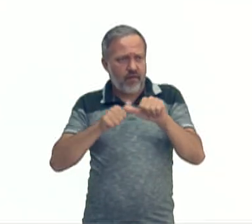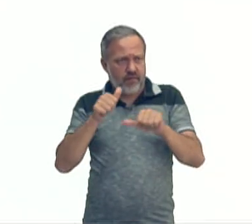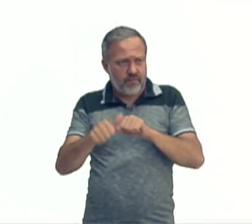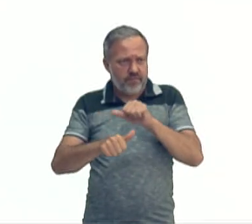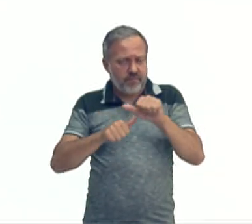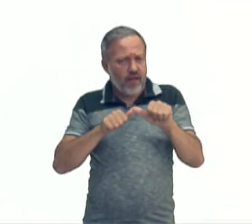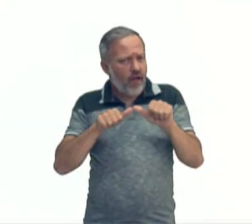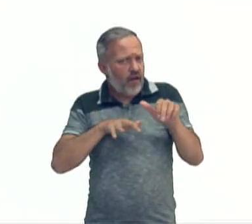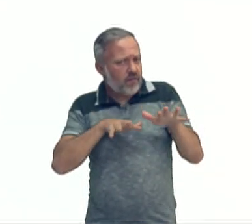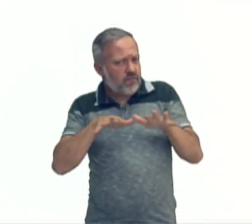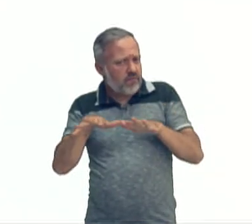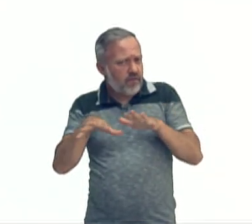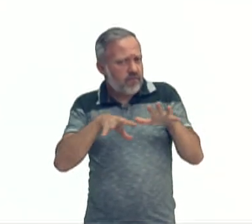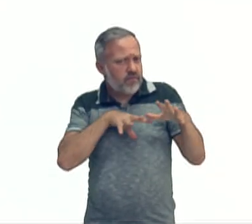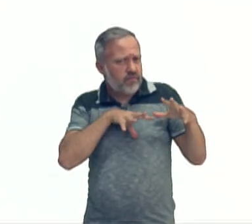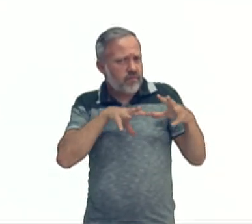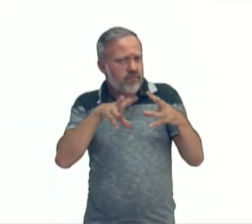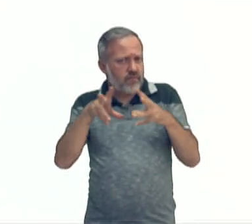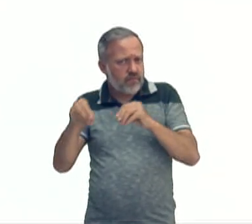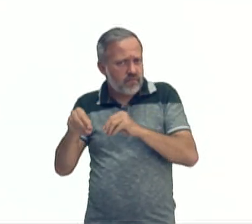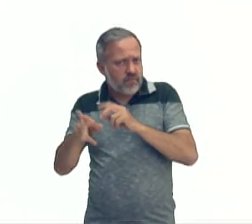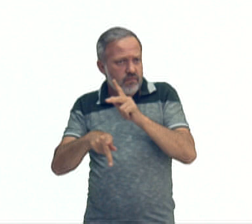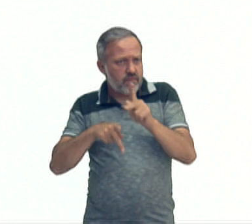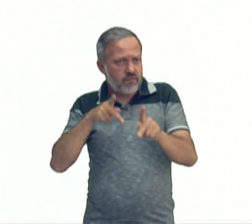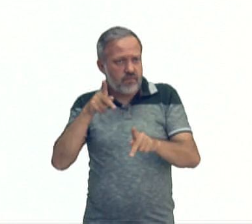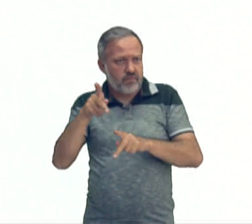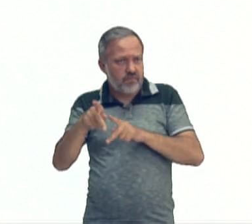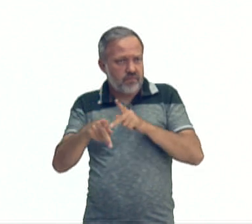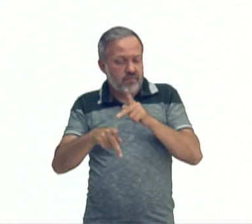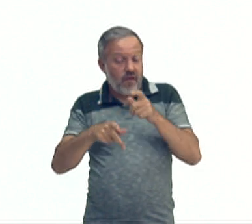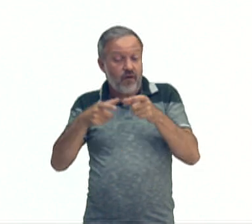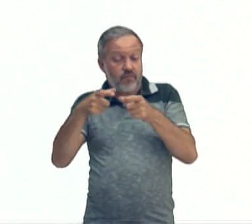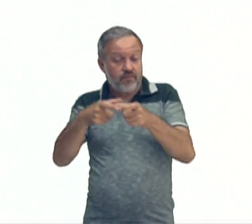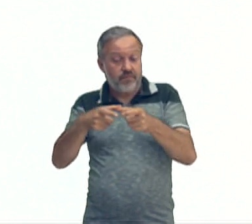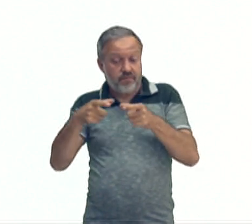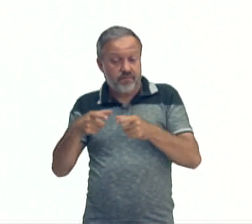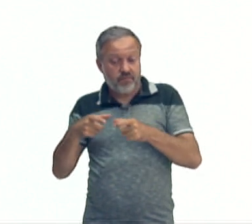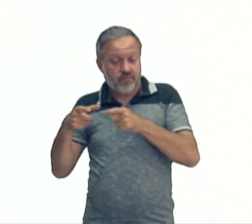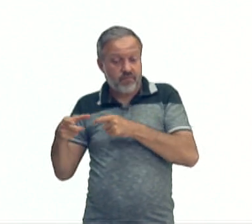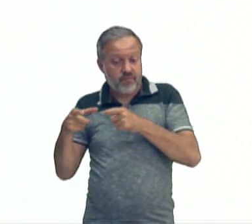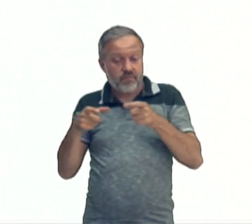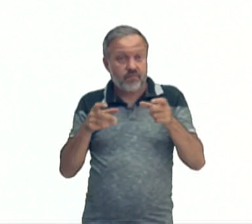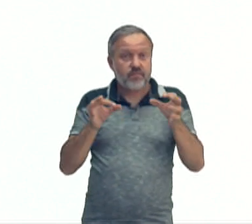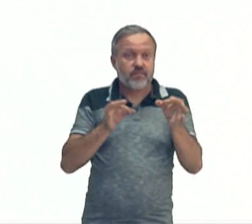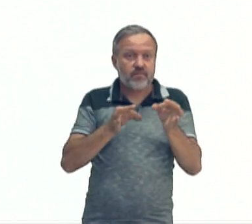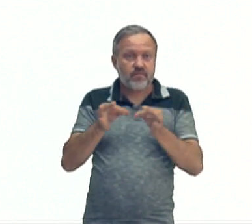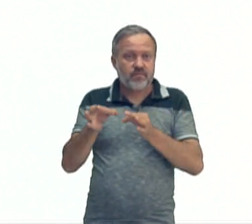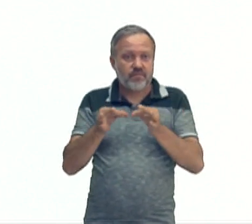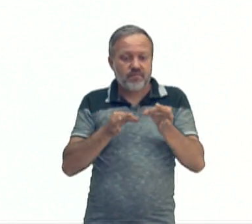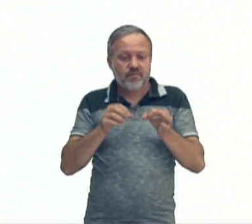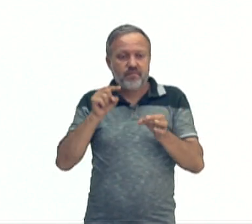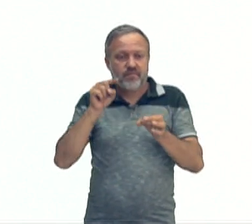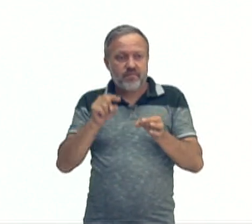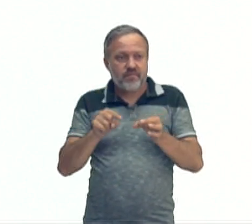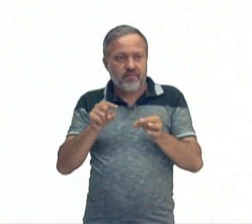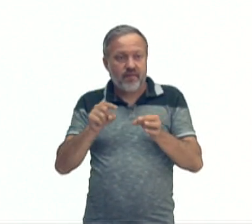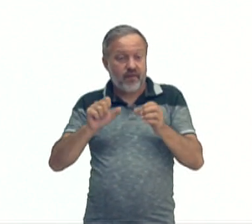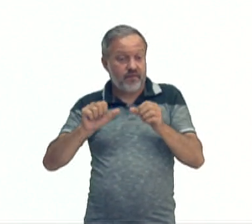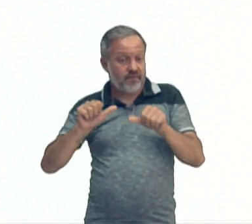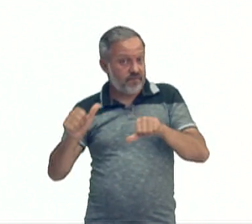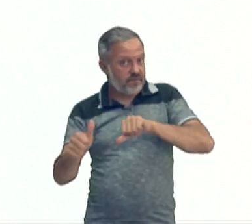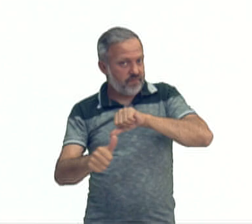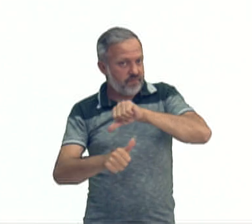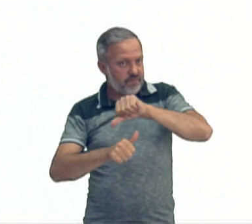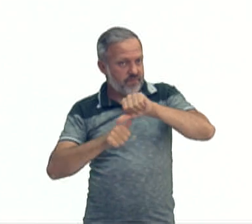desse movimento todo, é que o espaço vai se organizando e o espaço vai se